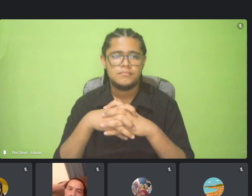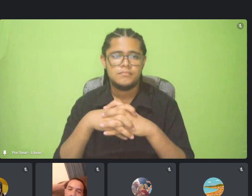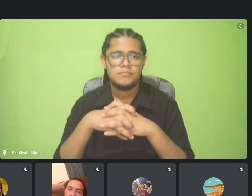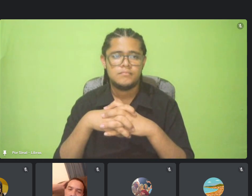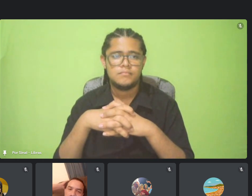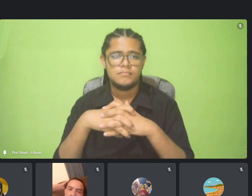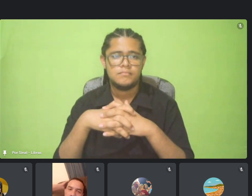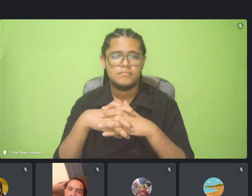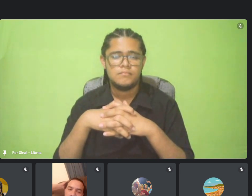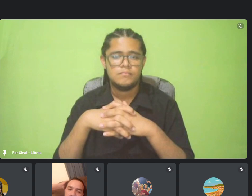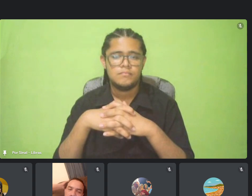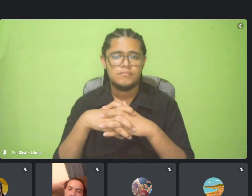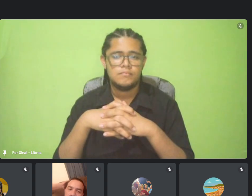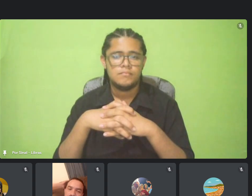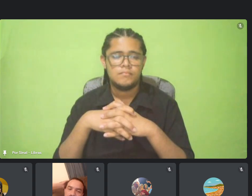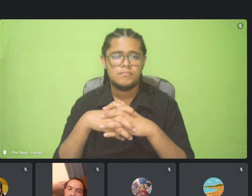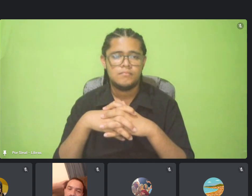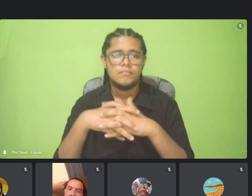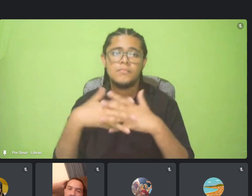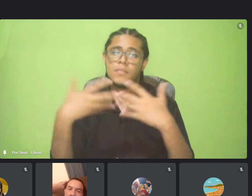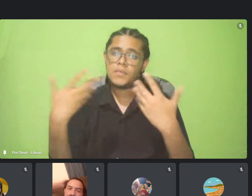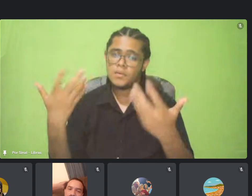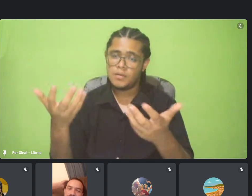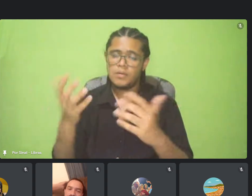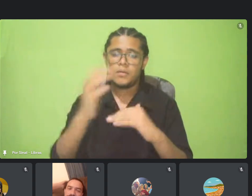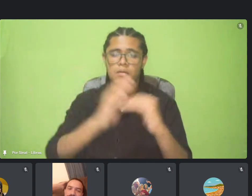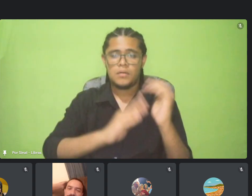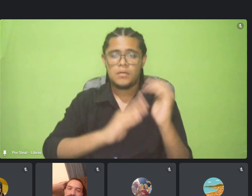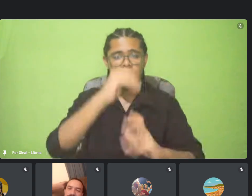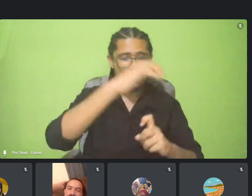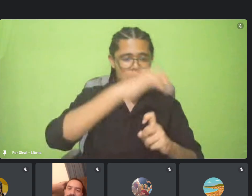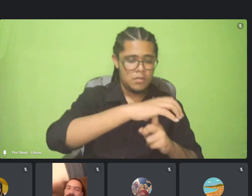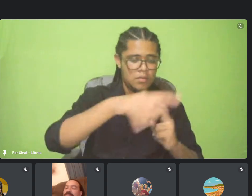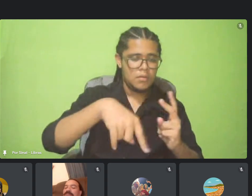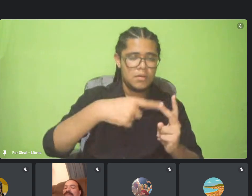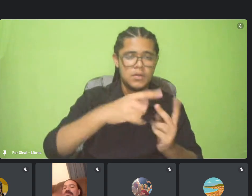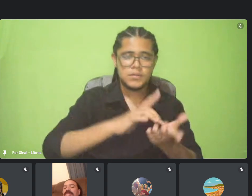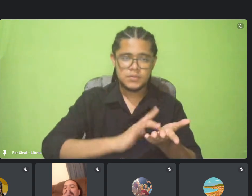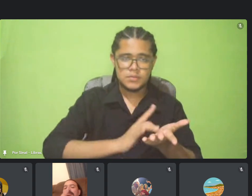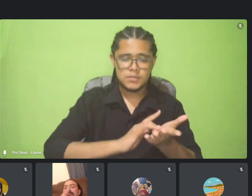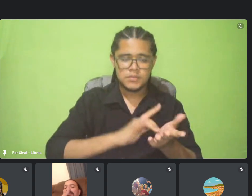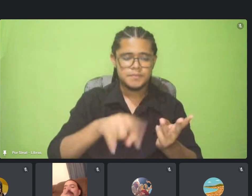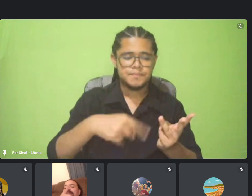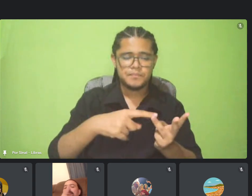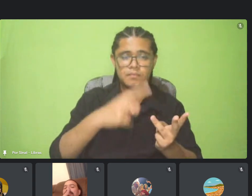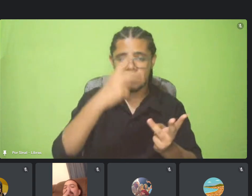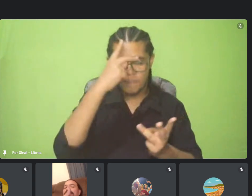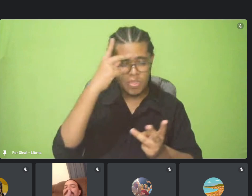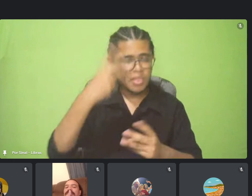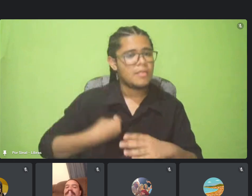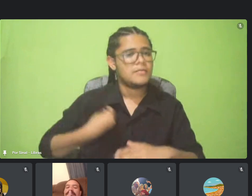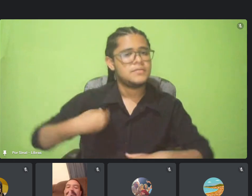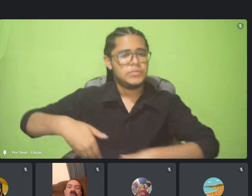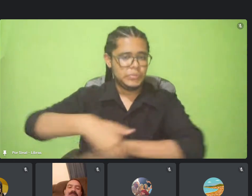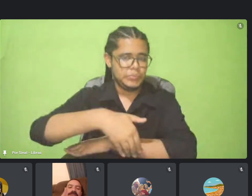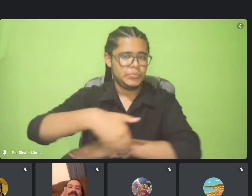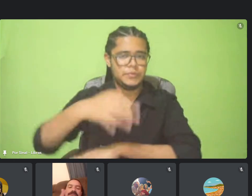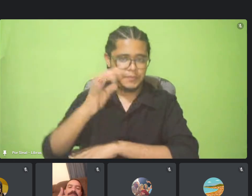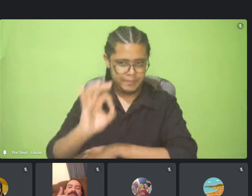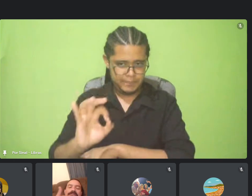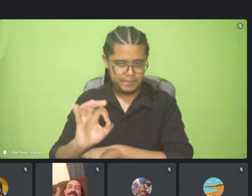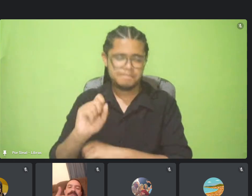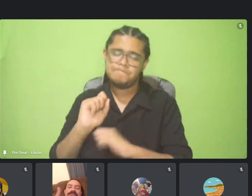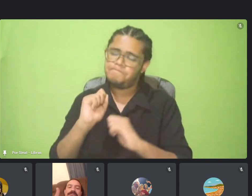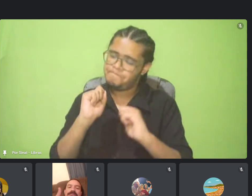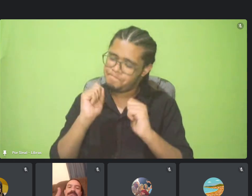rua. Então, artísticas, ciganos e pessoas em situação de rua, não é isso? Pelo decreto de parquistas. Povos